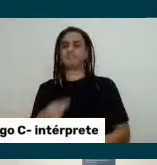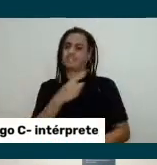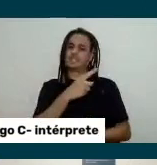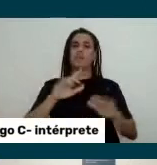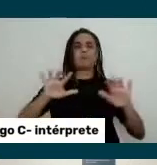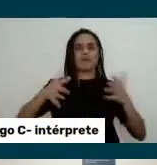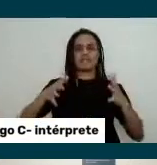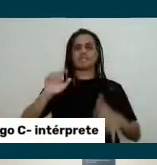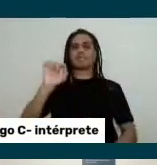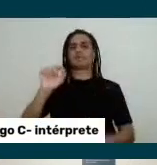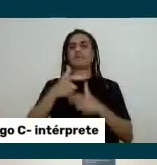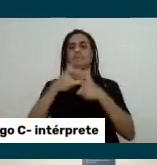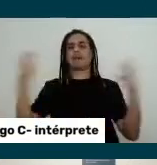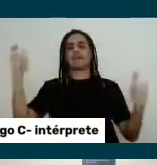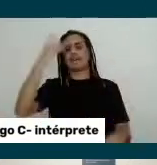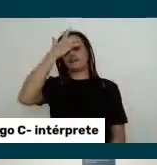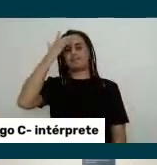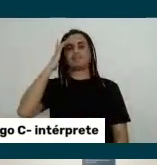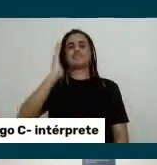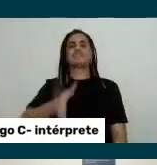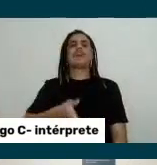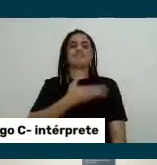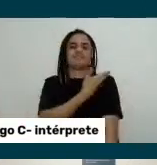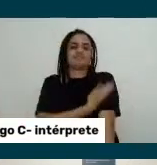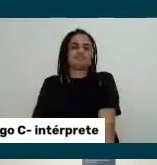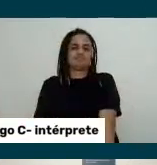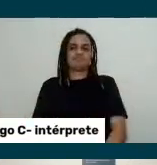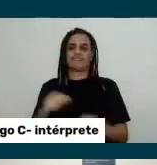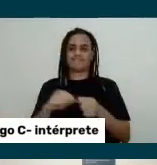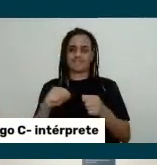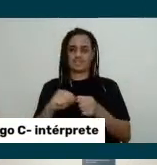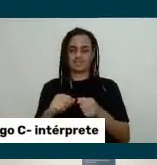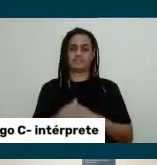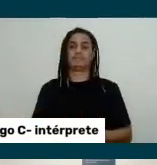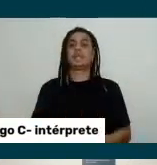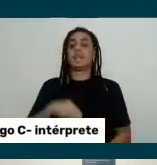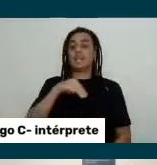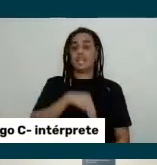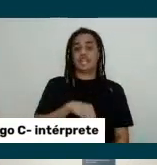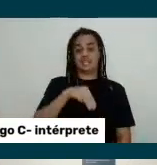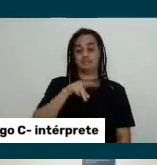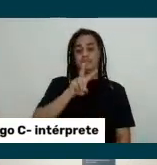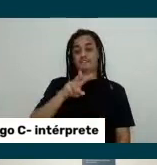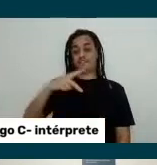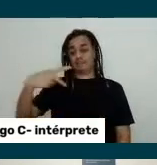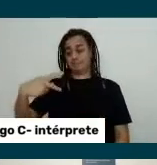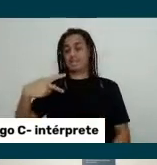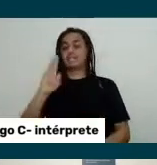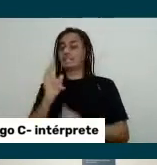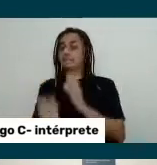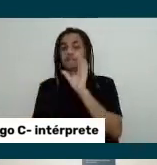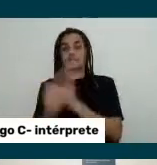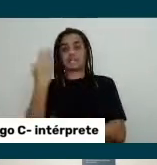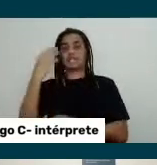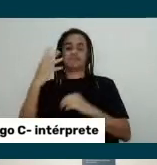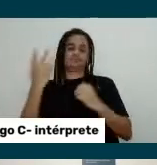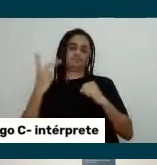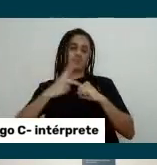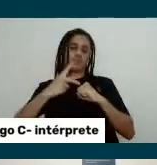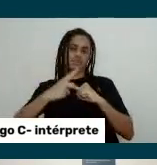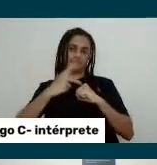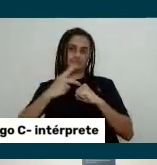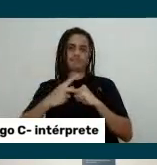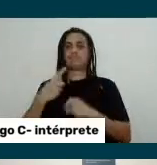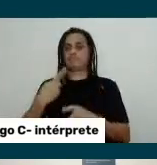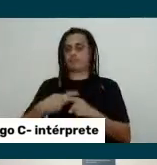estão acostumadas a fazer, né, Carol? Todo mundo sai dessa fase de MVP com o que eles consideram um protótipo, né? Porque, veja, existe uma diferença